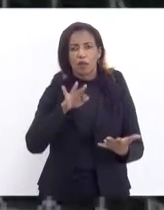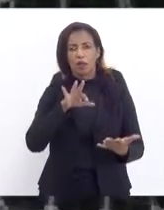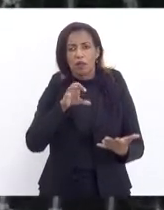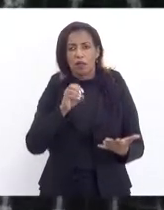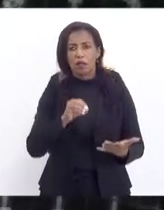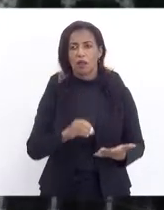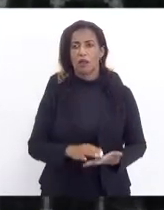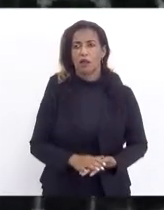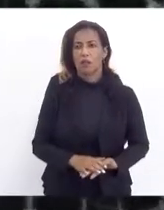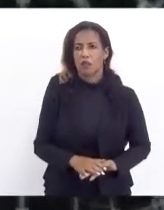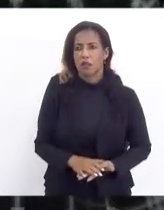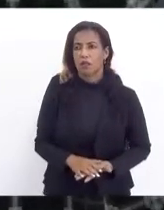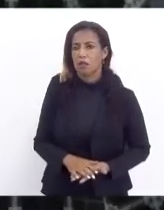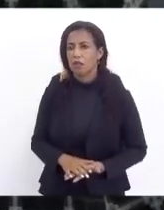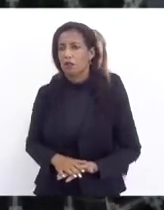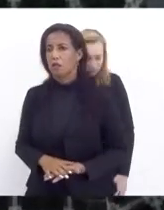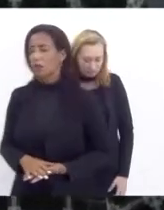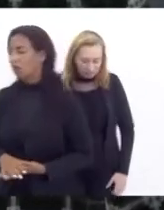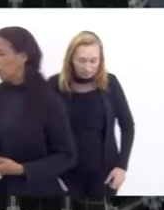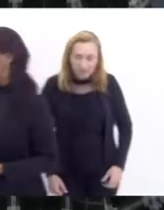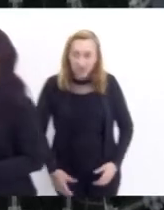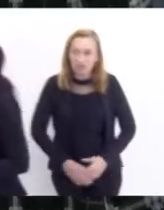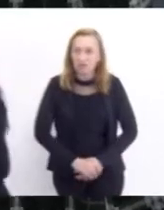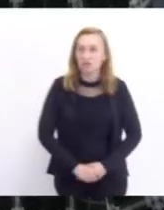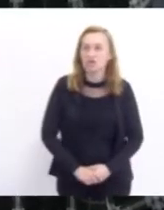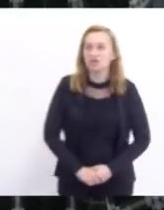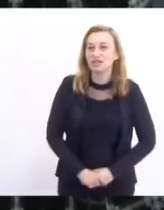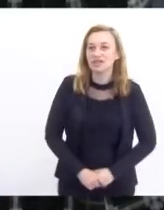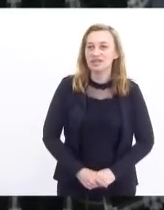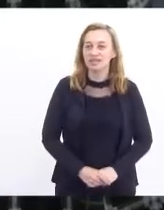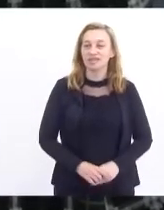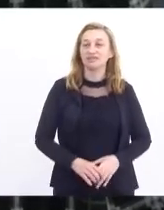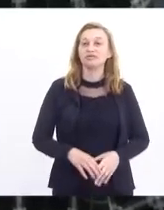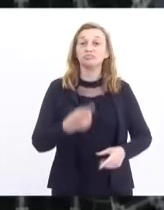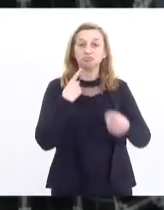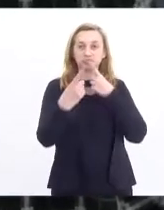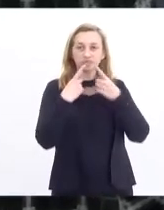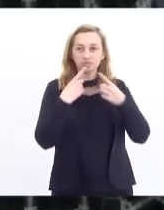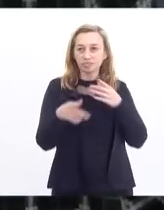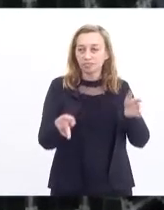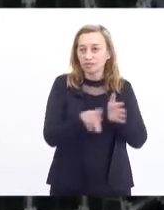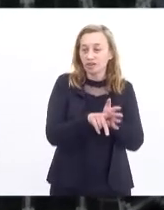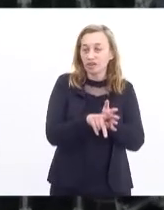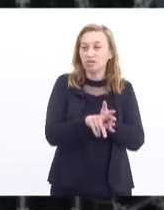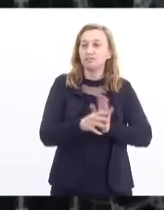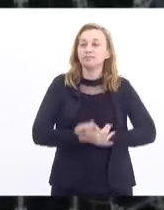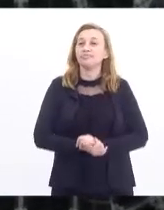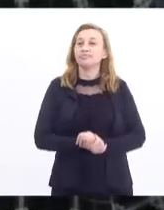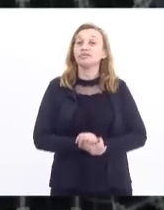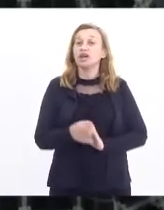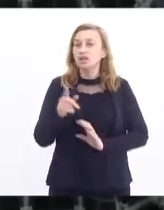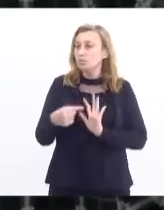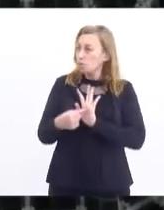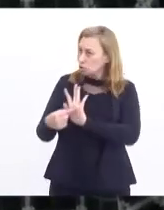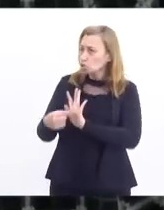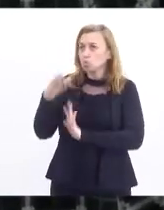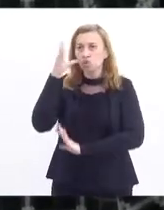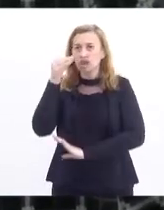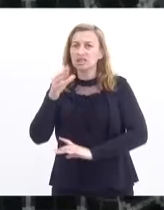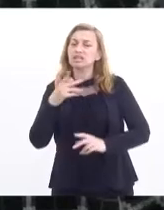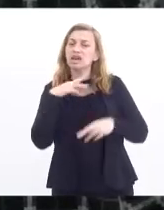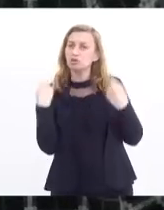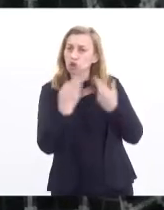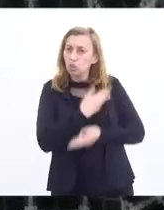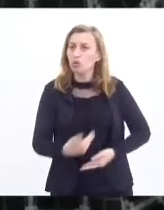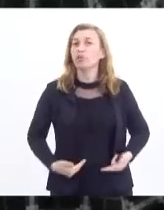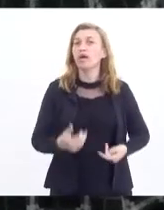lembro que quando o projeto entrou em pauta, o Ratinho assumiu a tribuna, fez a discussão do projeto, nós debatemos com ele e ele, inclusive, demonstrou interesse na audiência pública. É